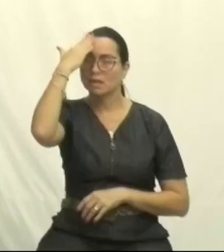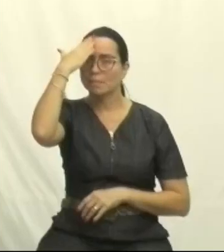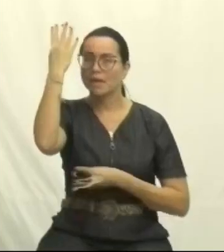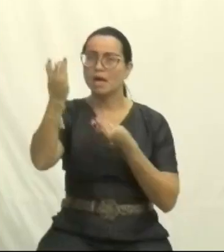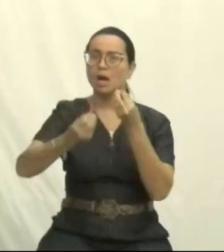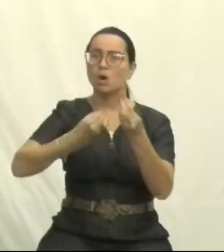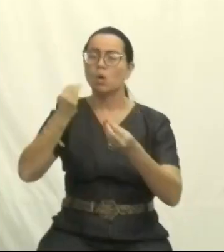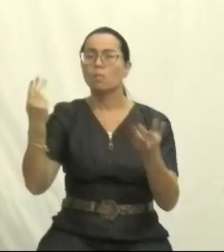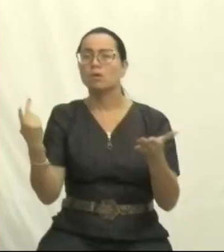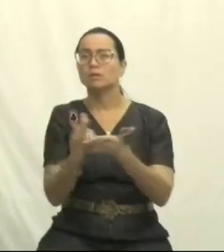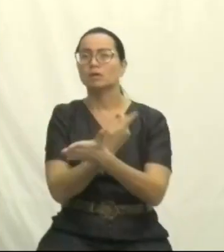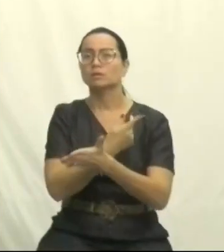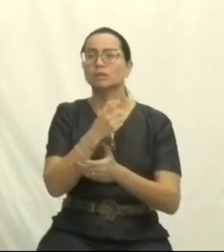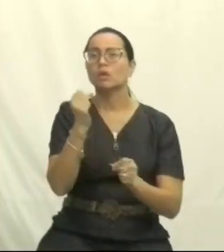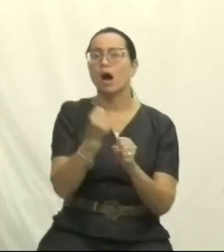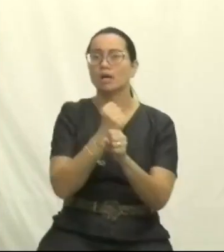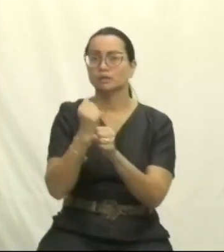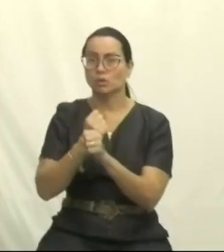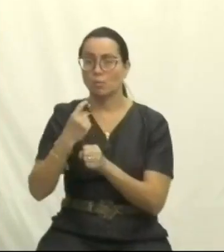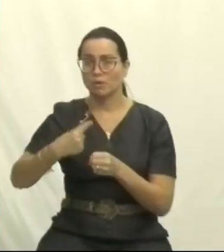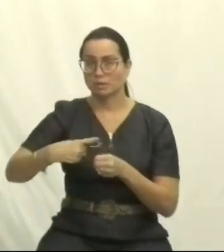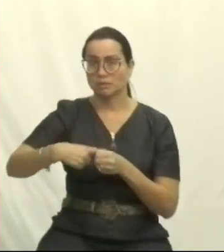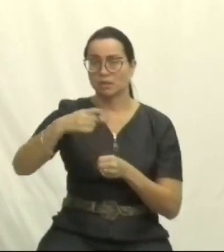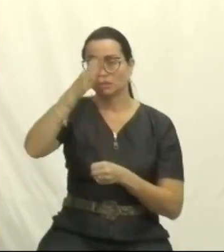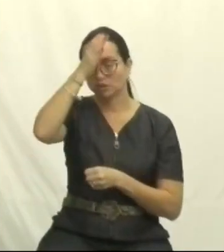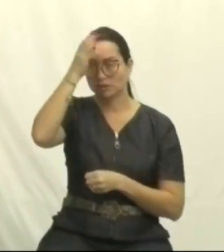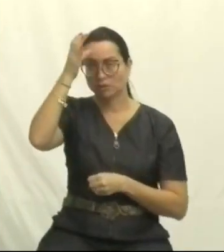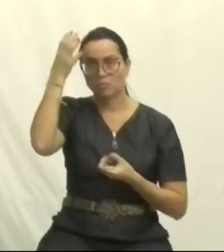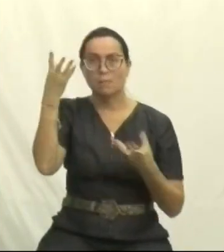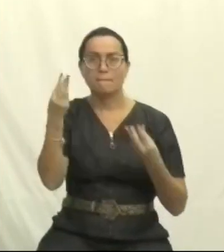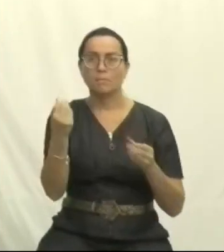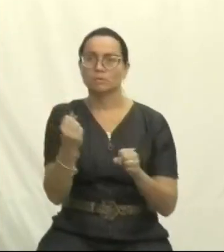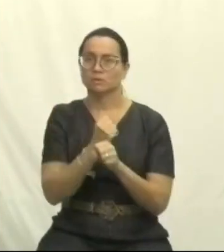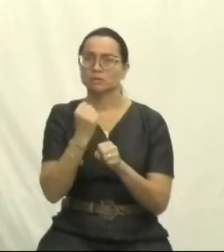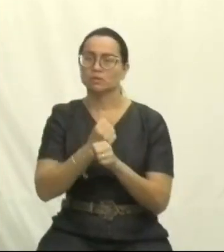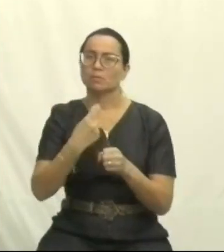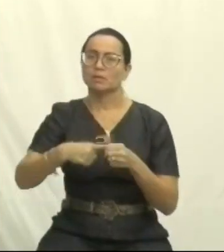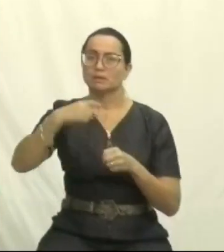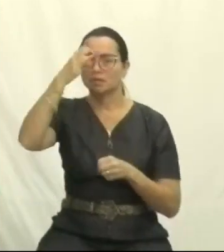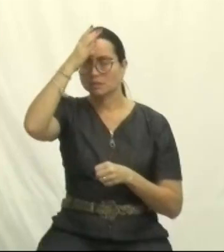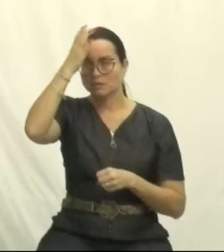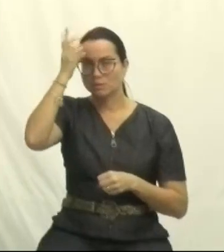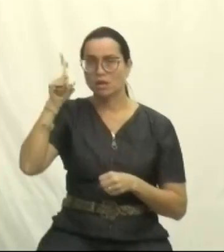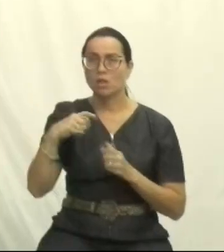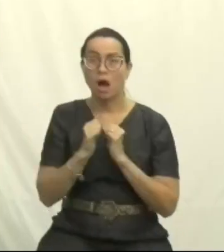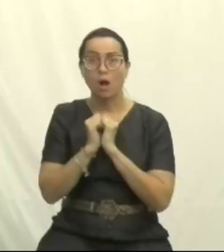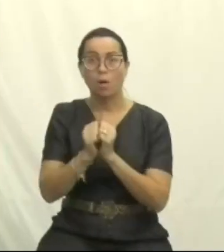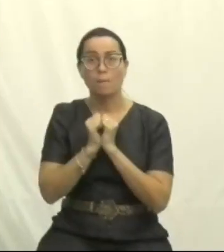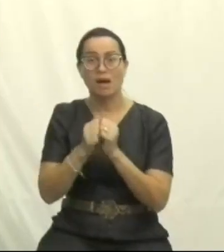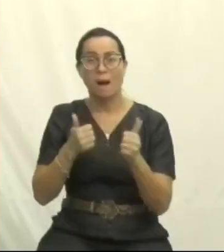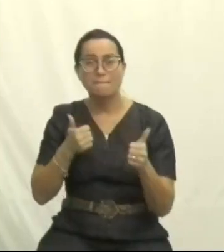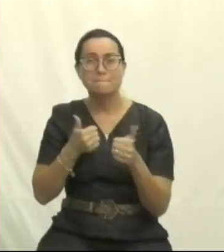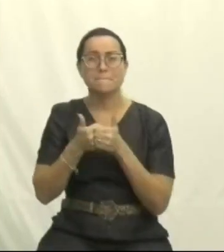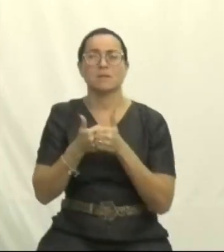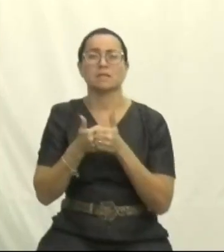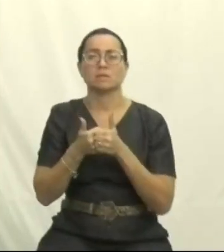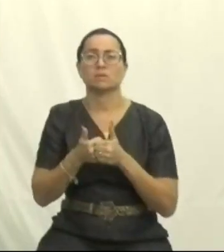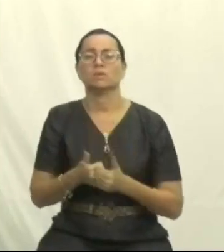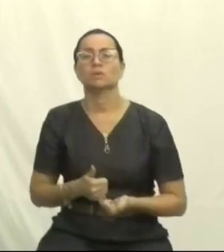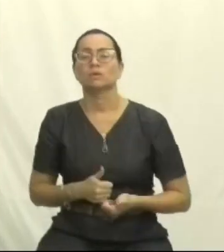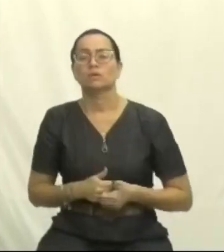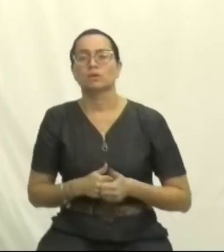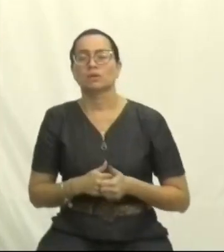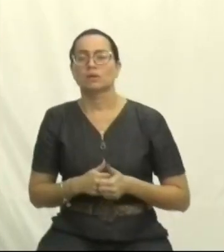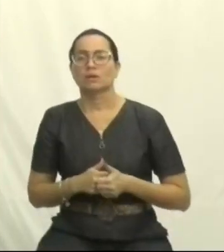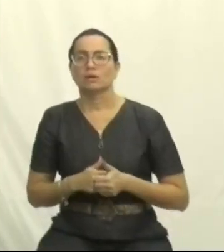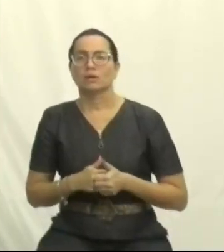está as obras em Criciúma, muitas obras em Criciúma. Estaremos acompanhando de perto, junto com a comissão. Comissão,